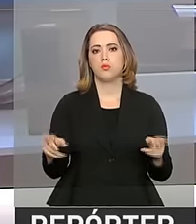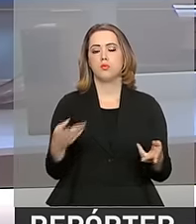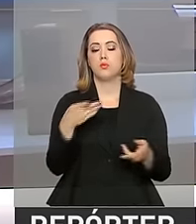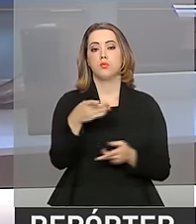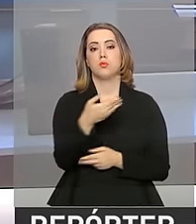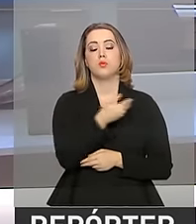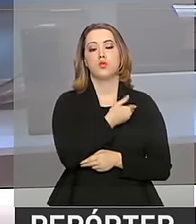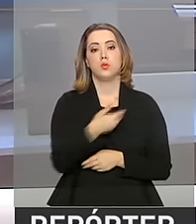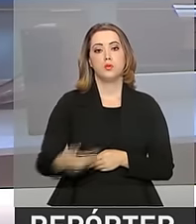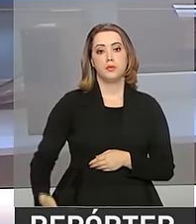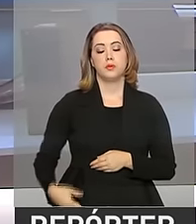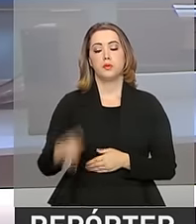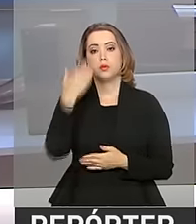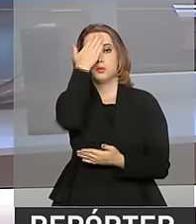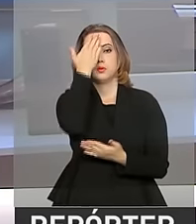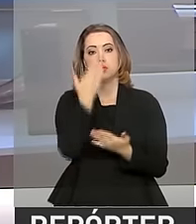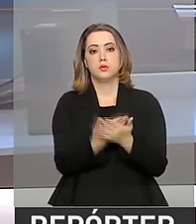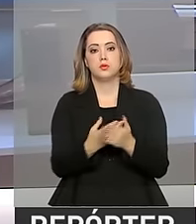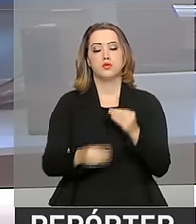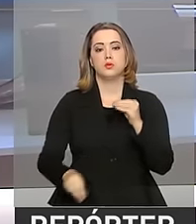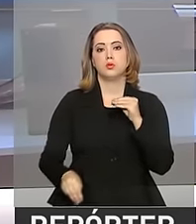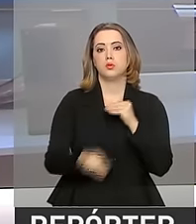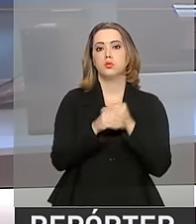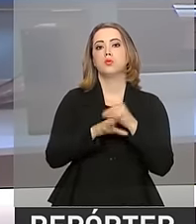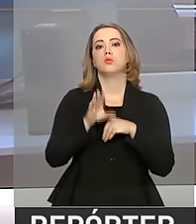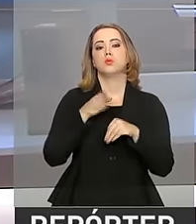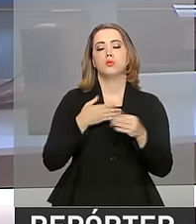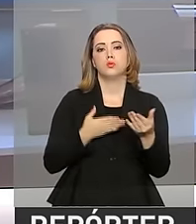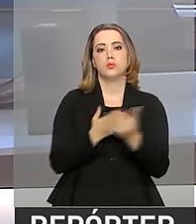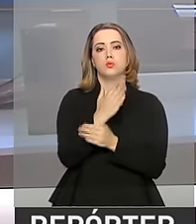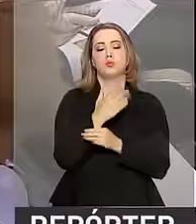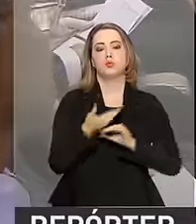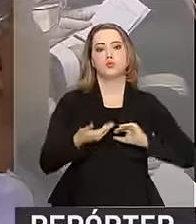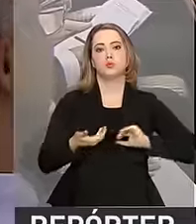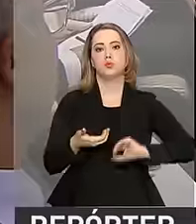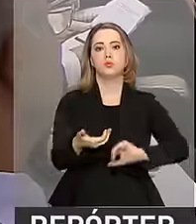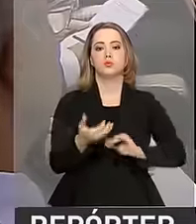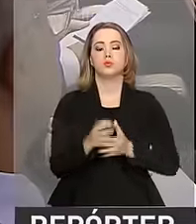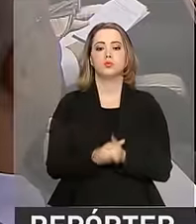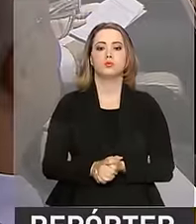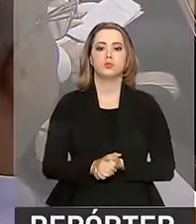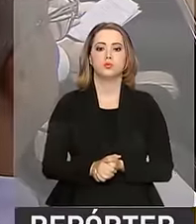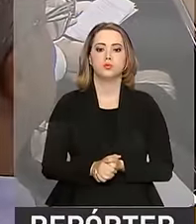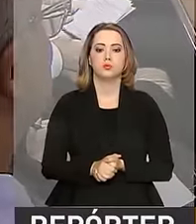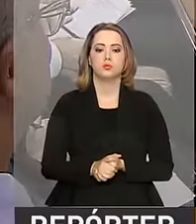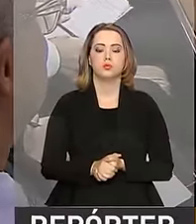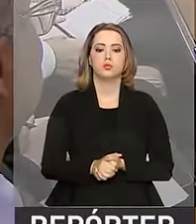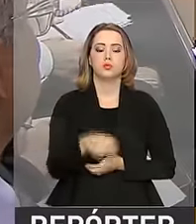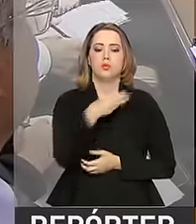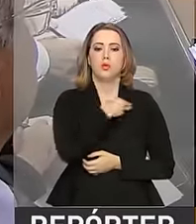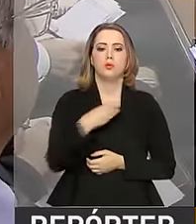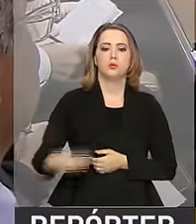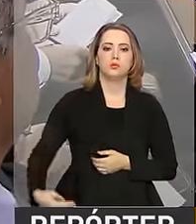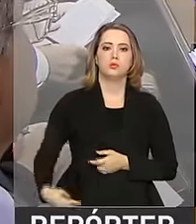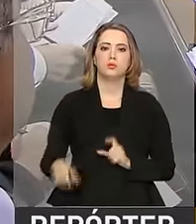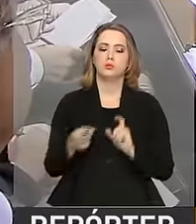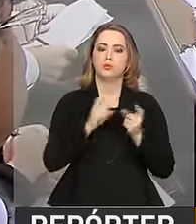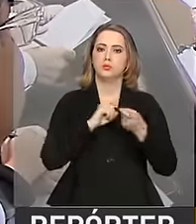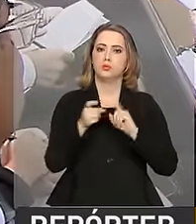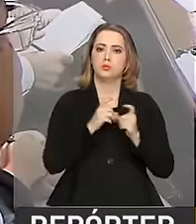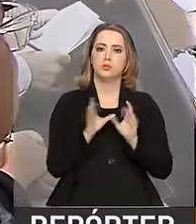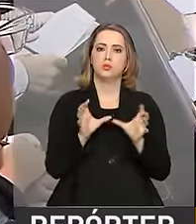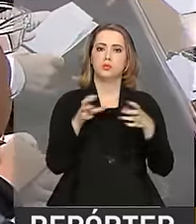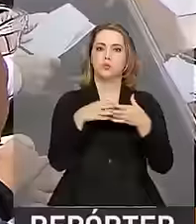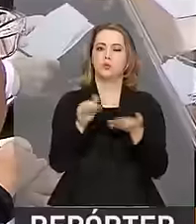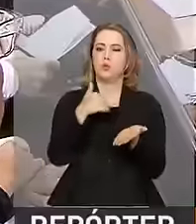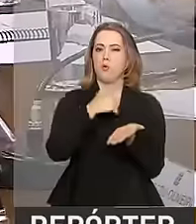o Governo está confiante de que a PEC será aprovada no Congresso o ministro da fazenda se reuniu com secretários de